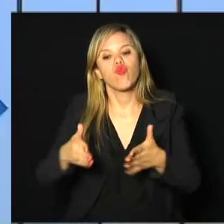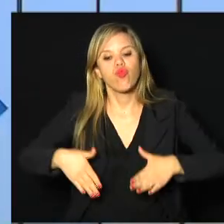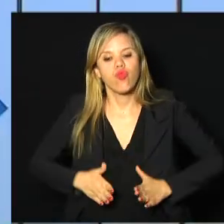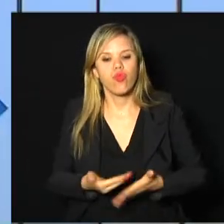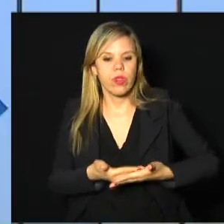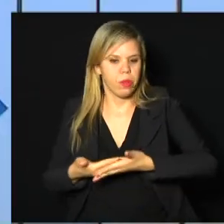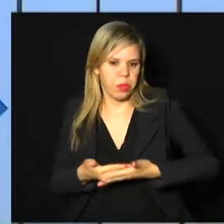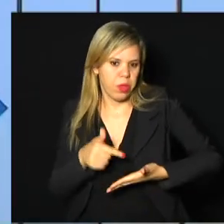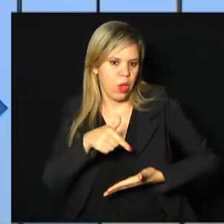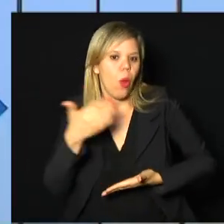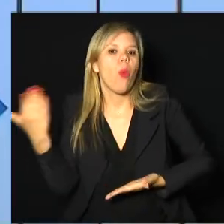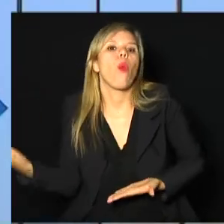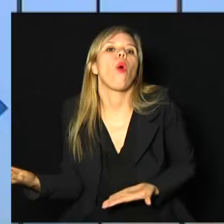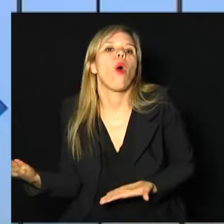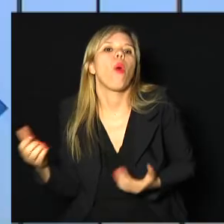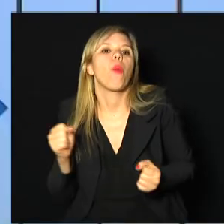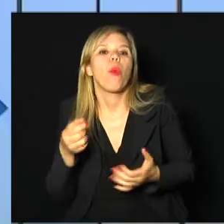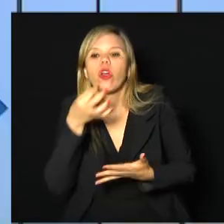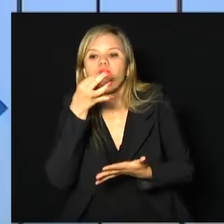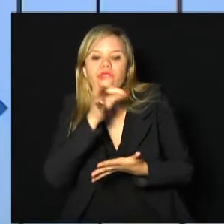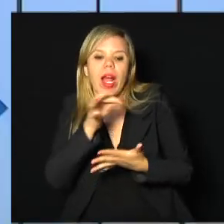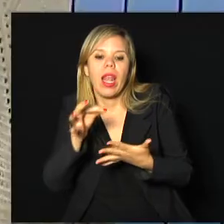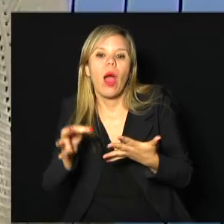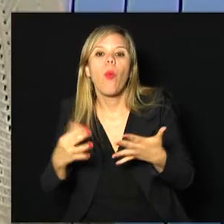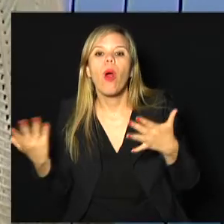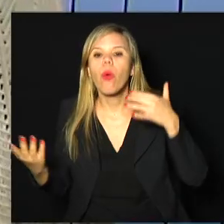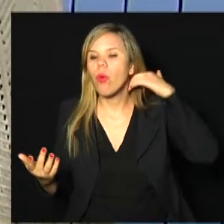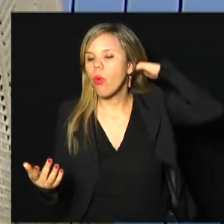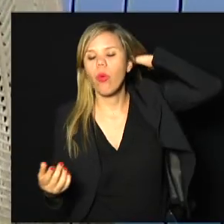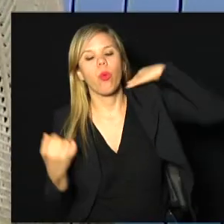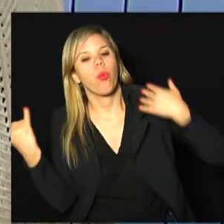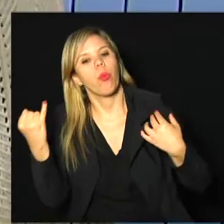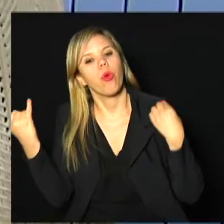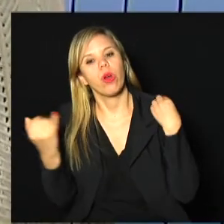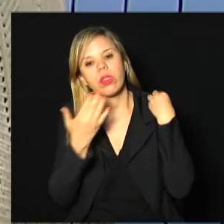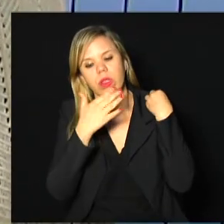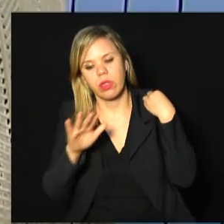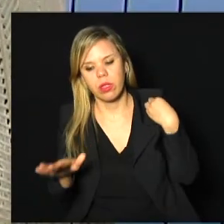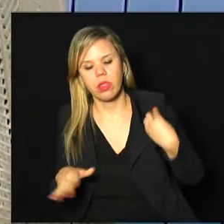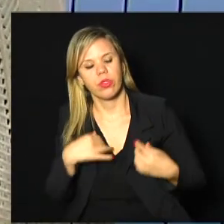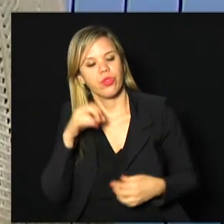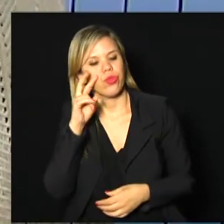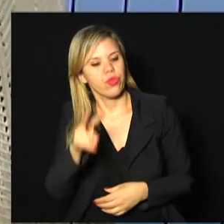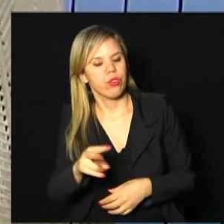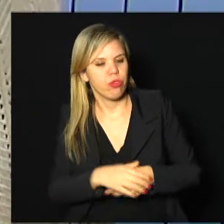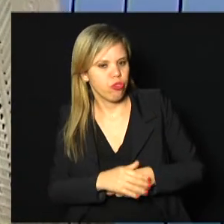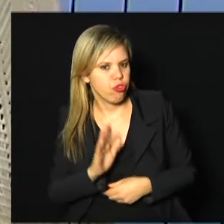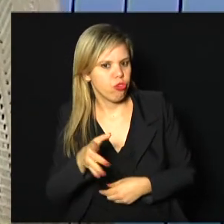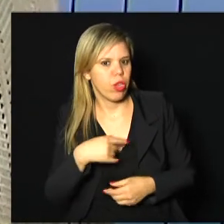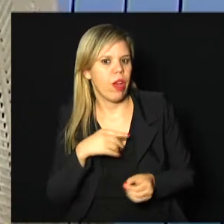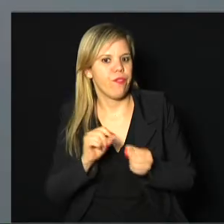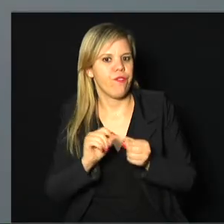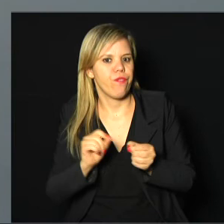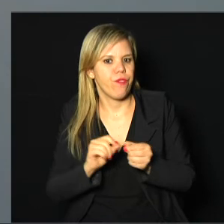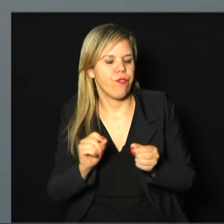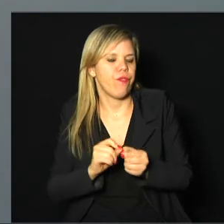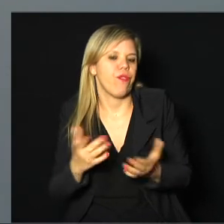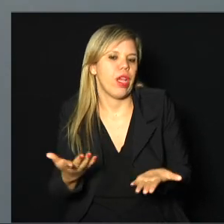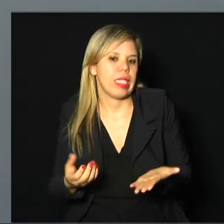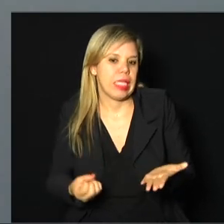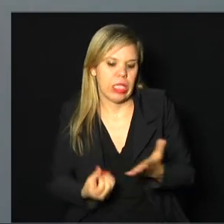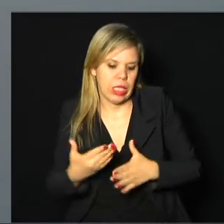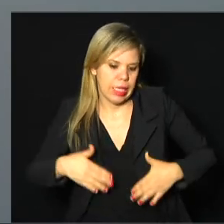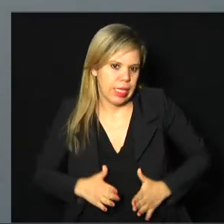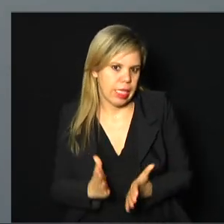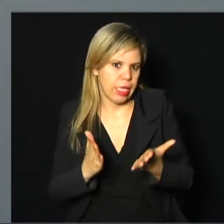bebezinho, né? Algumas delas, né? Quais a gente pode citar? A importância para a criança. A hepatite B a gente já faz